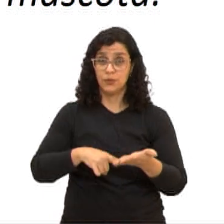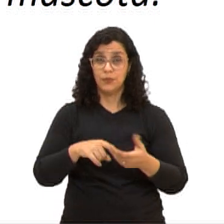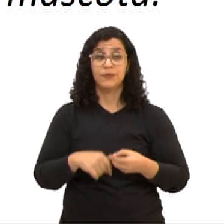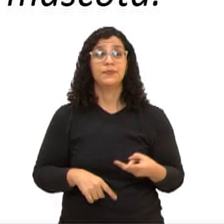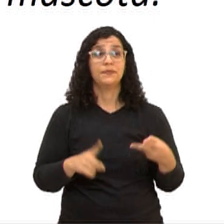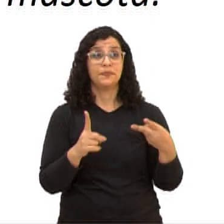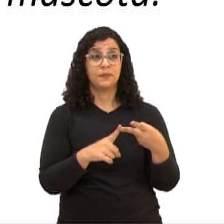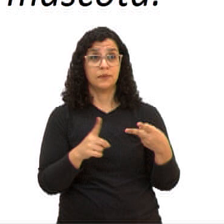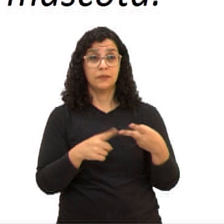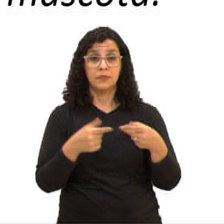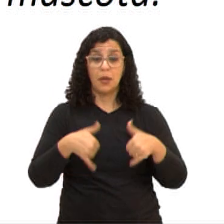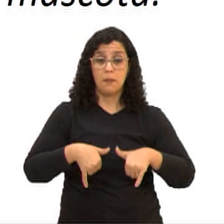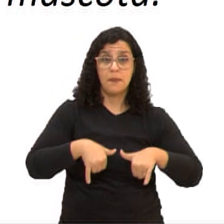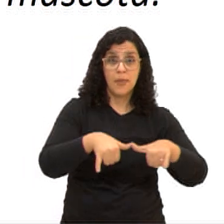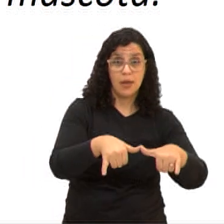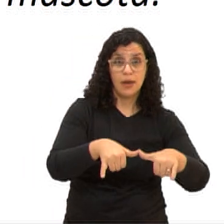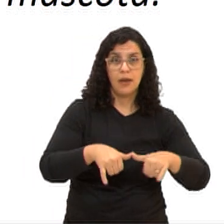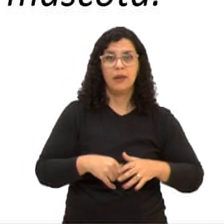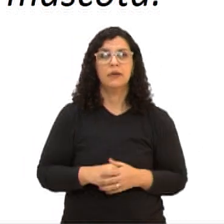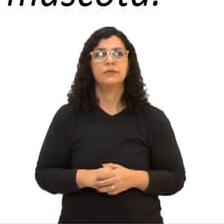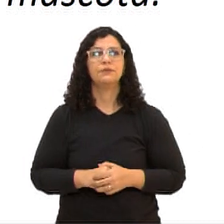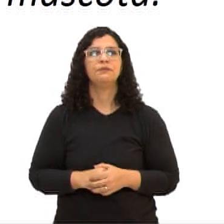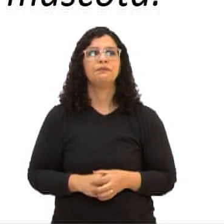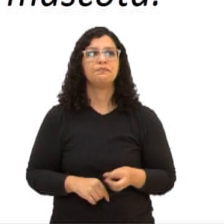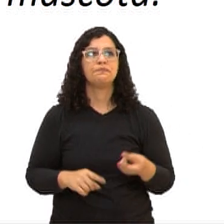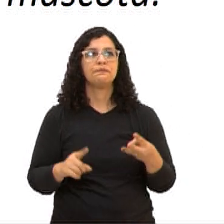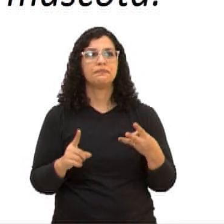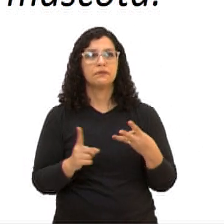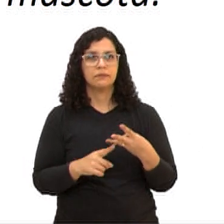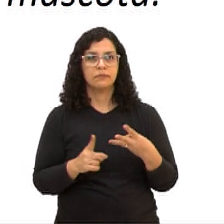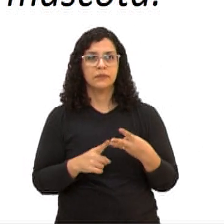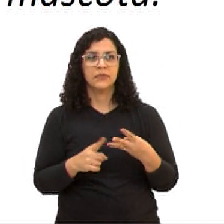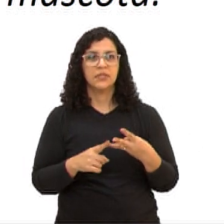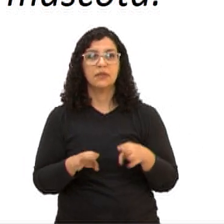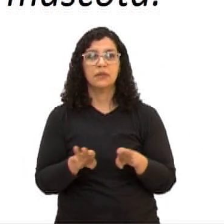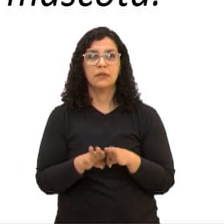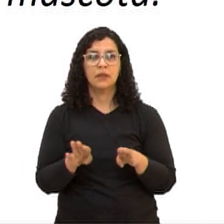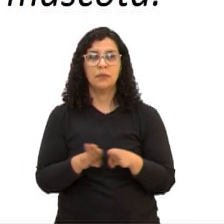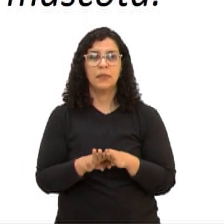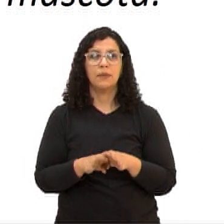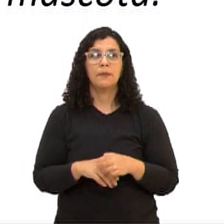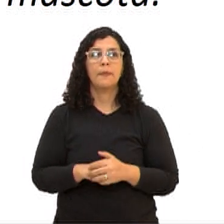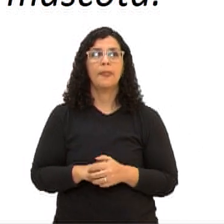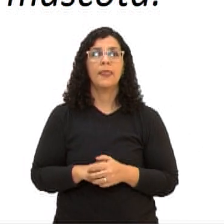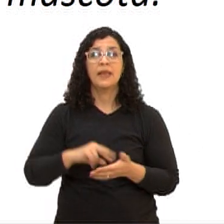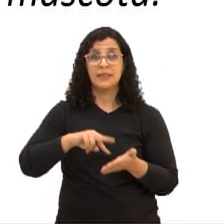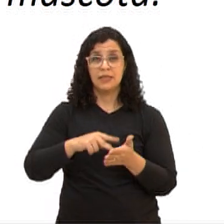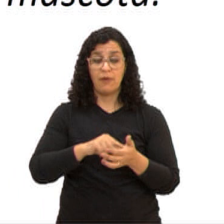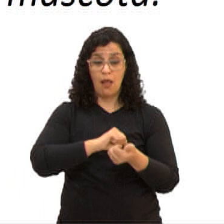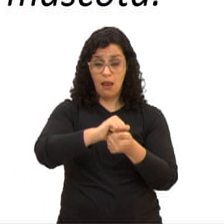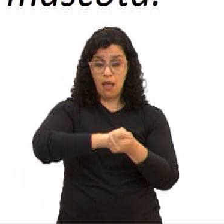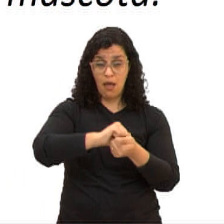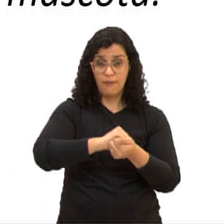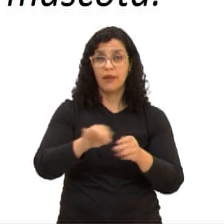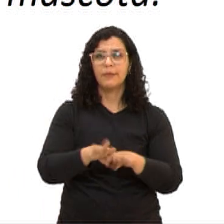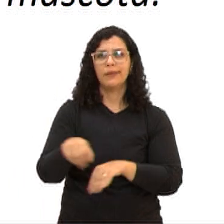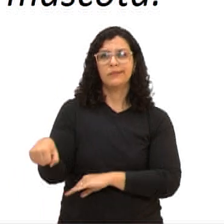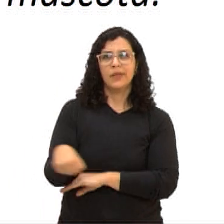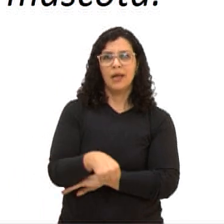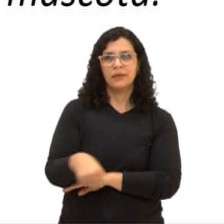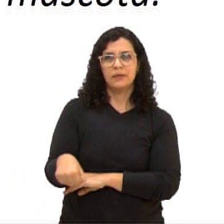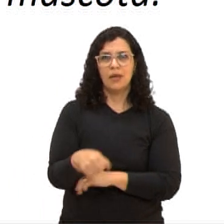contas, ir ao mercado, então ir ao mercado, lavar e planchar a roupa, lavar e passar